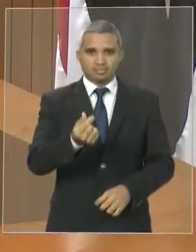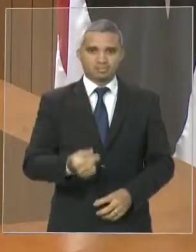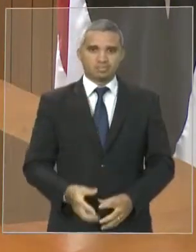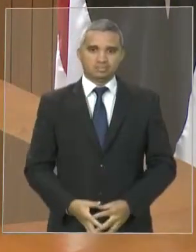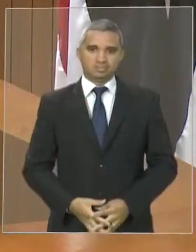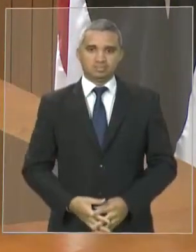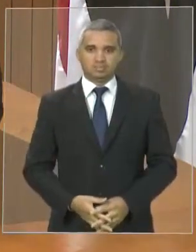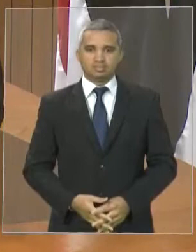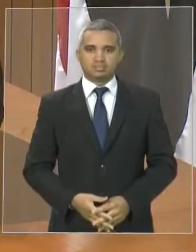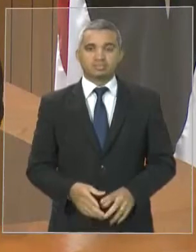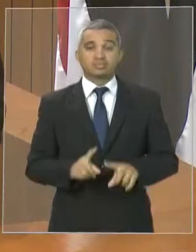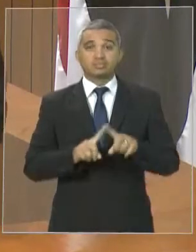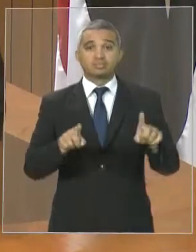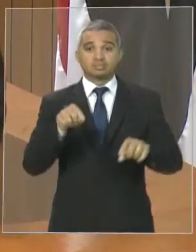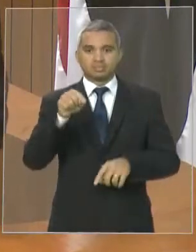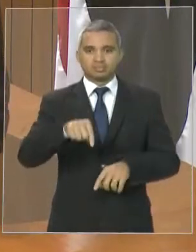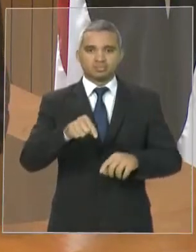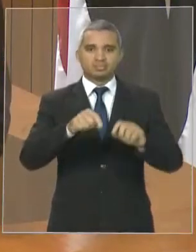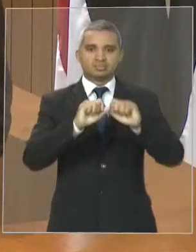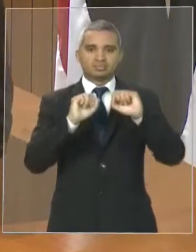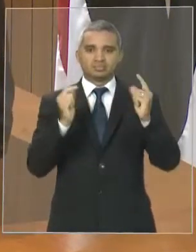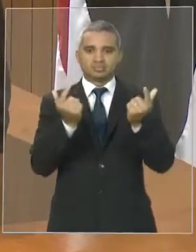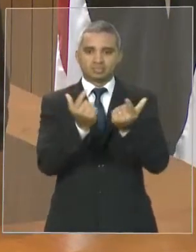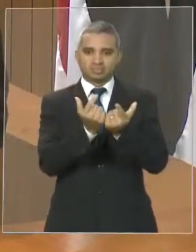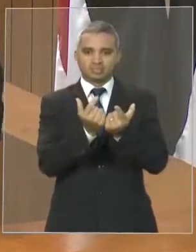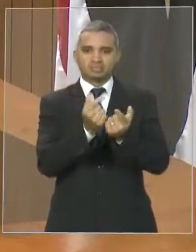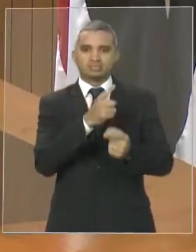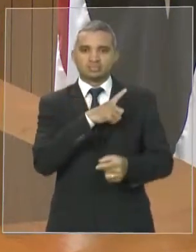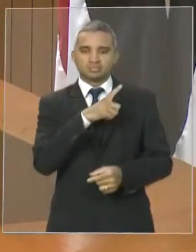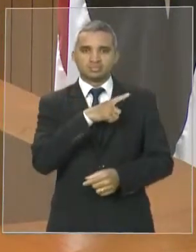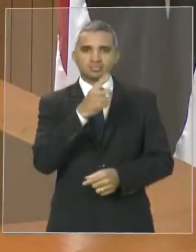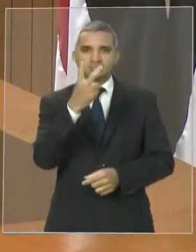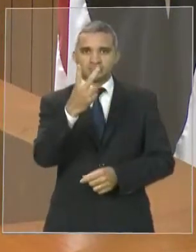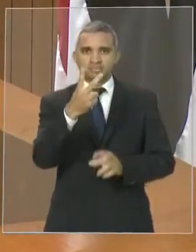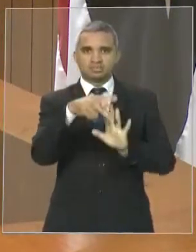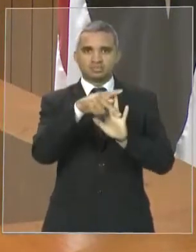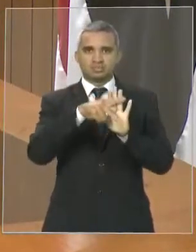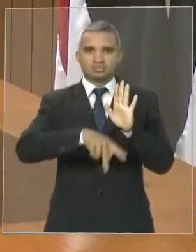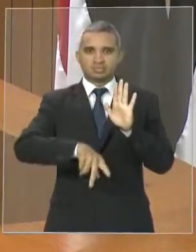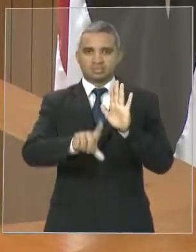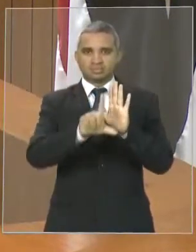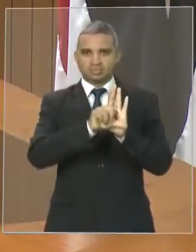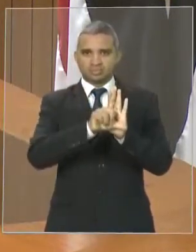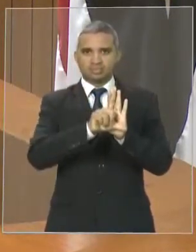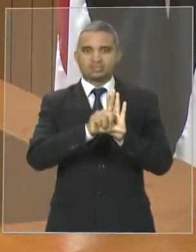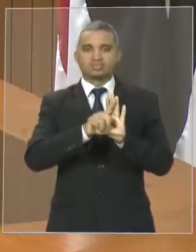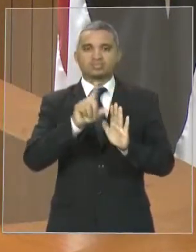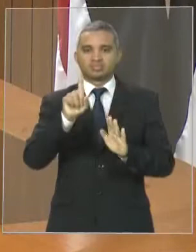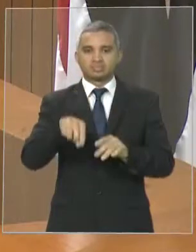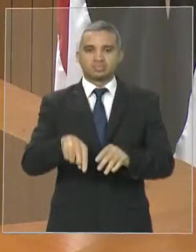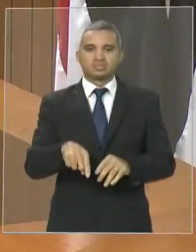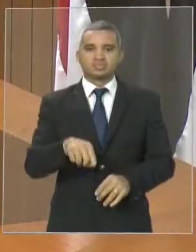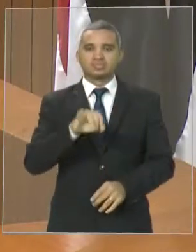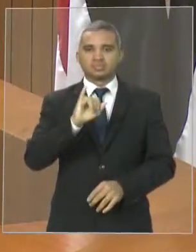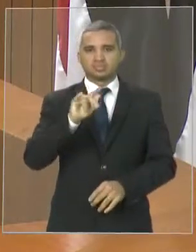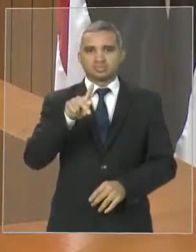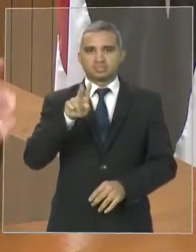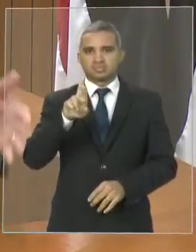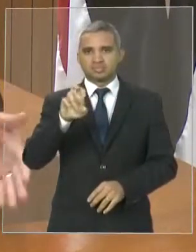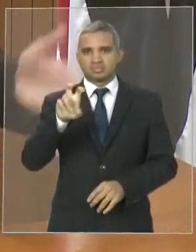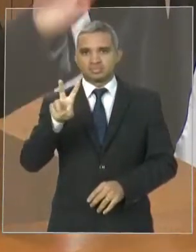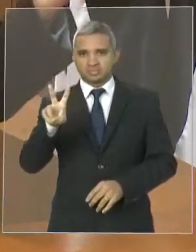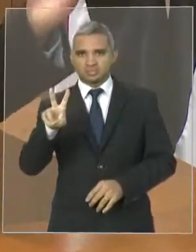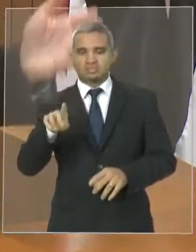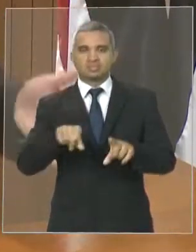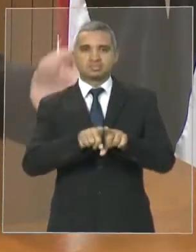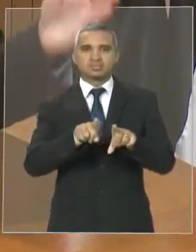mas nesta casa tramita 2 projetos de lei, que é do Instituto de Previdência e do Conselho do Funbem, onde ele